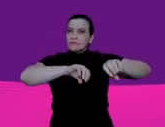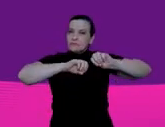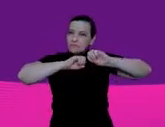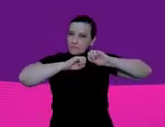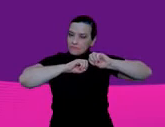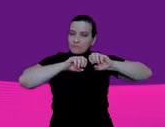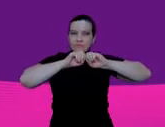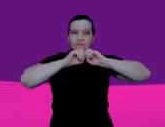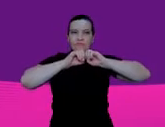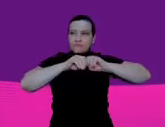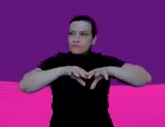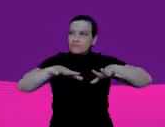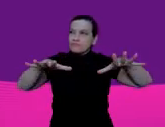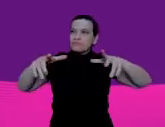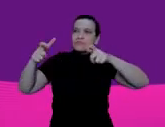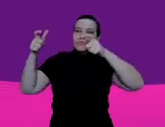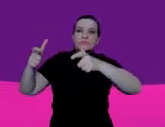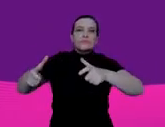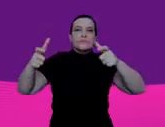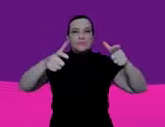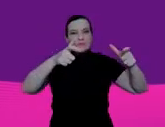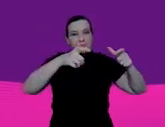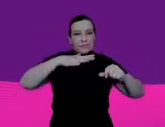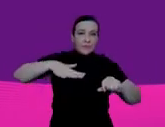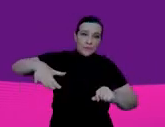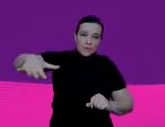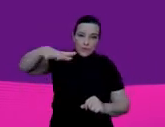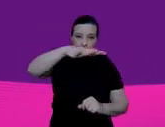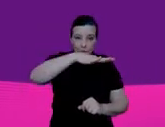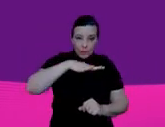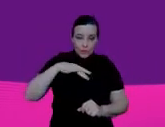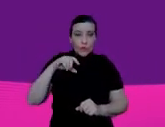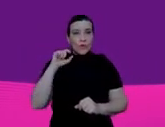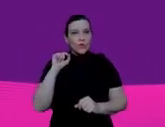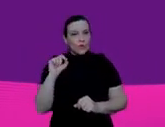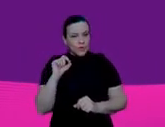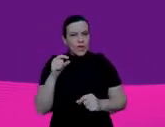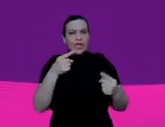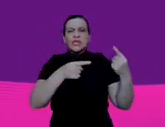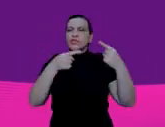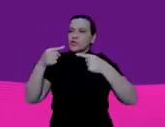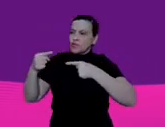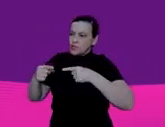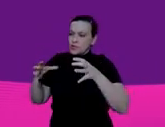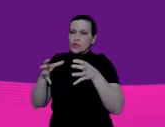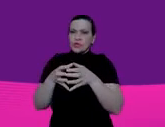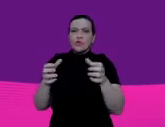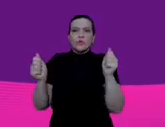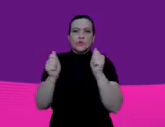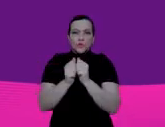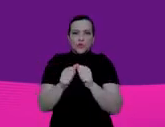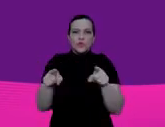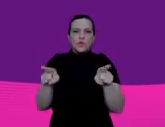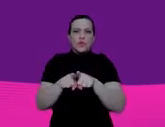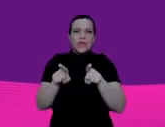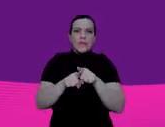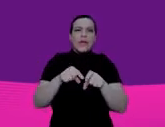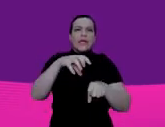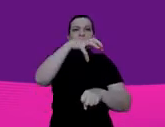diversas unidades. Não só através das discussões clínicas, junto com o apoio de cada SOI em cada regional, mas